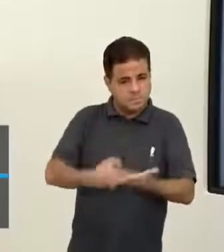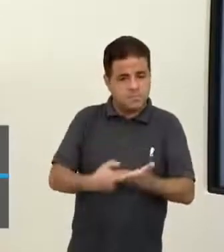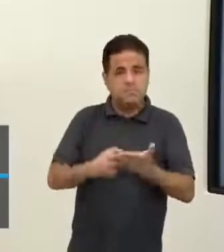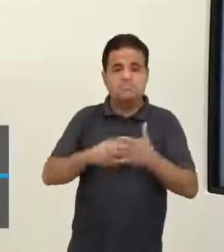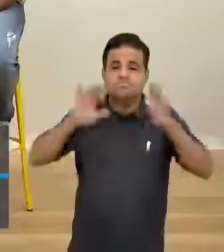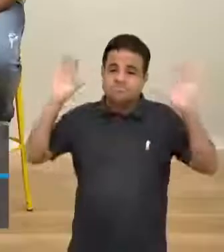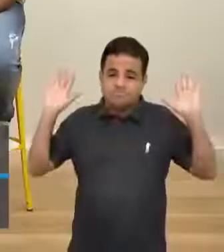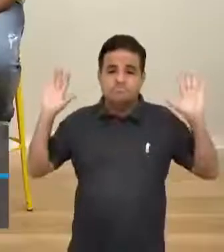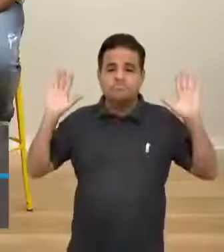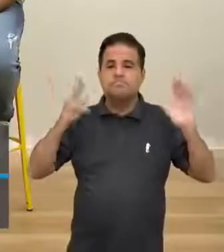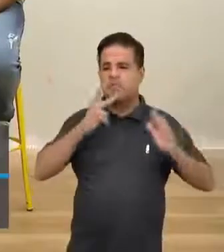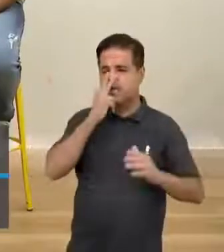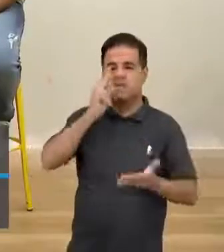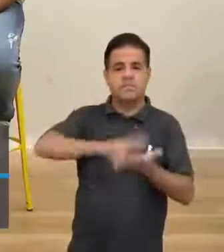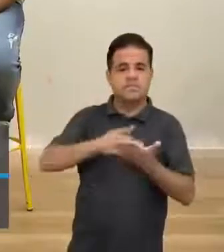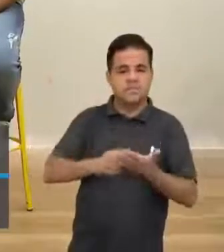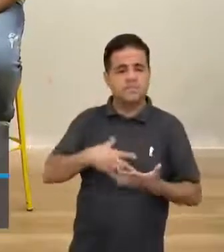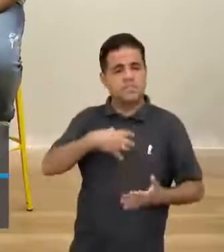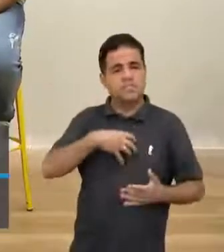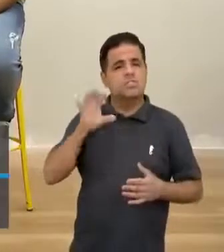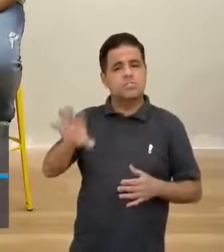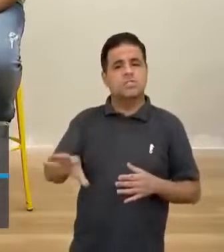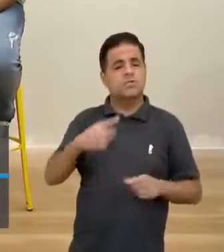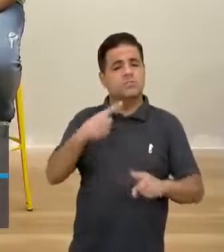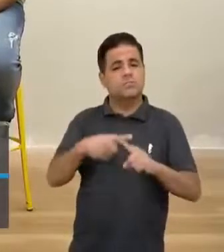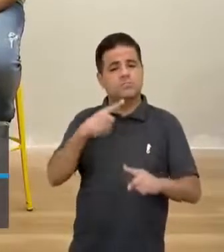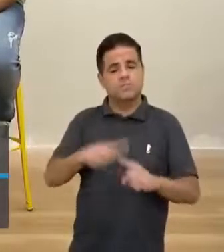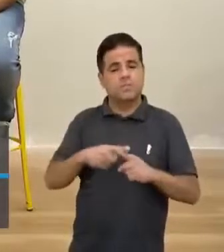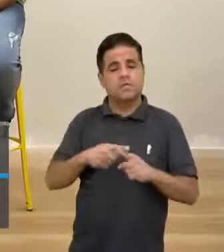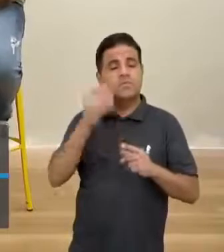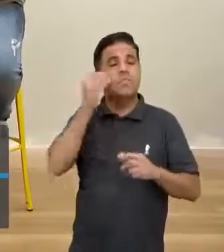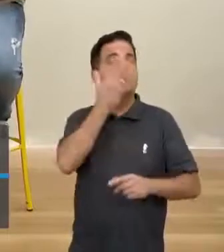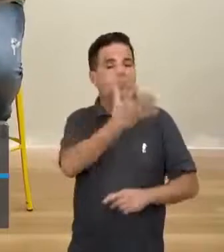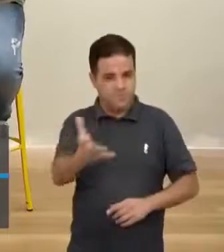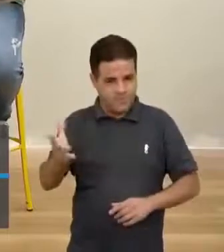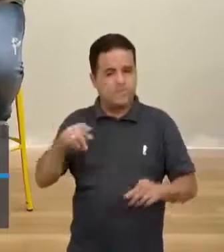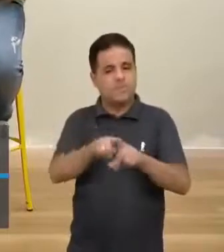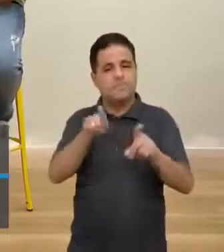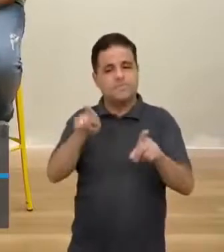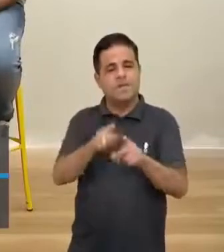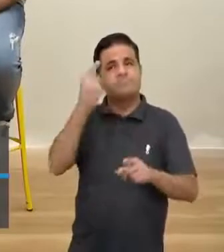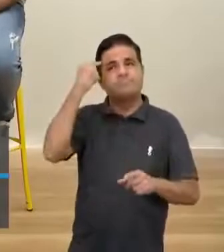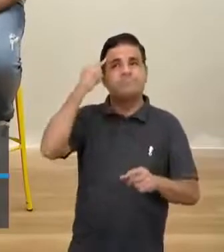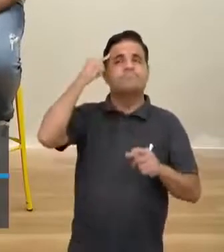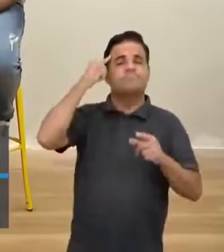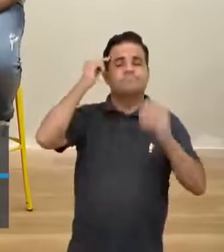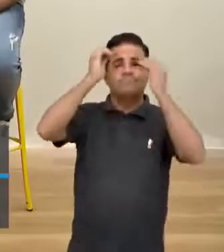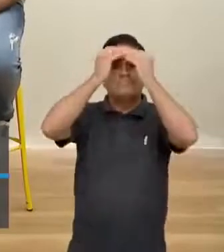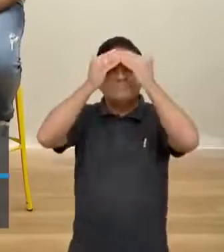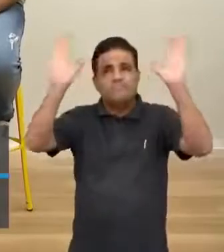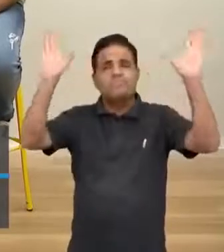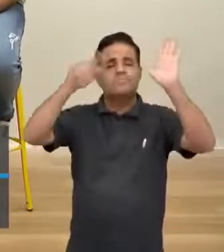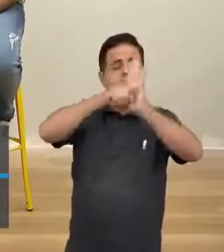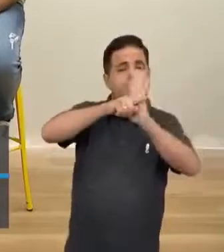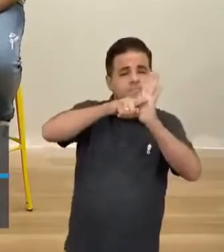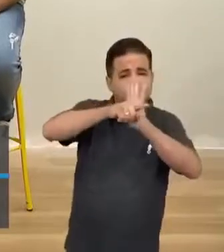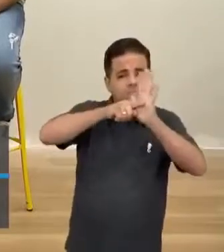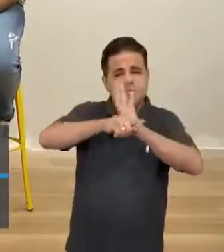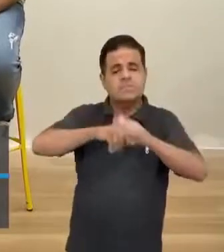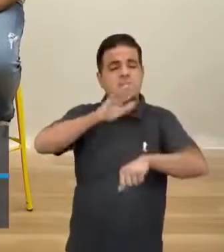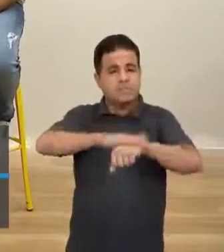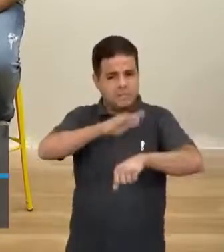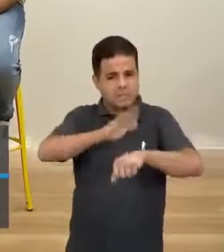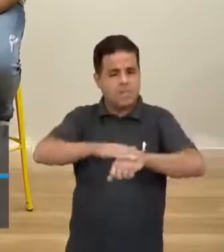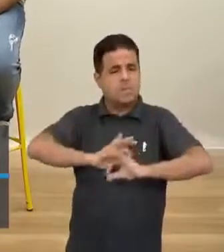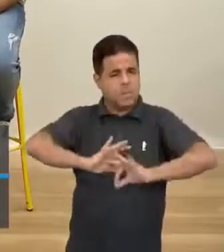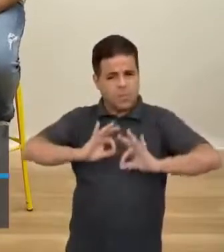interpretou assim ou não. Interpretei assim também, porque assim, mostrou também, faz a gente ter uma análise de que em tempos de